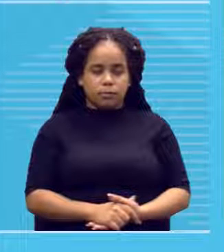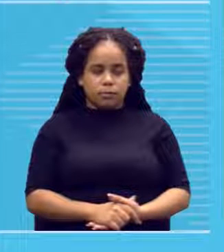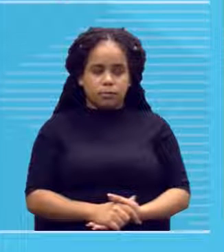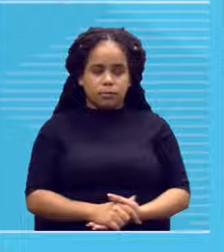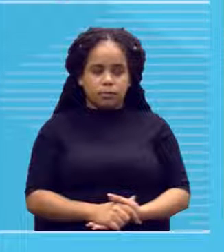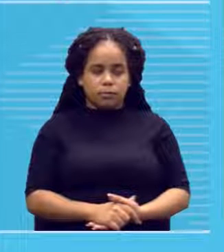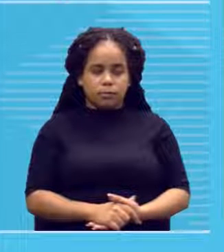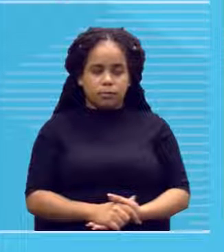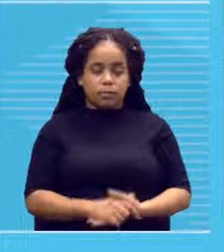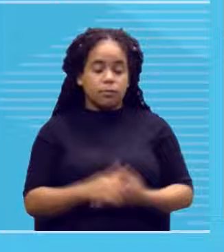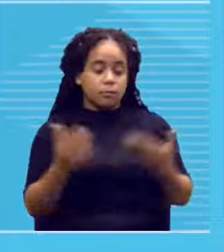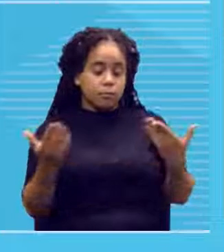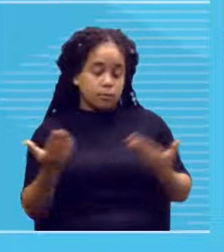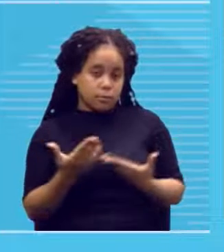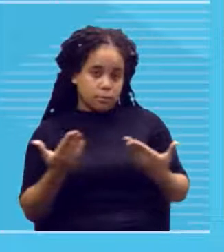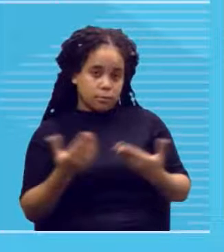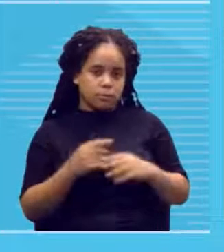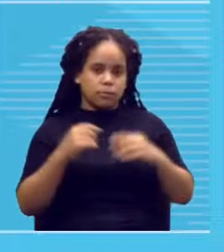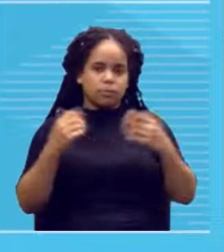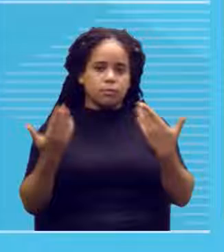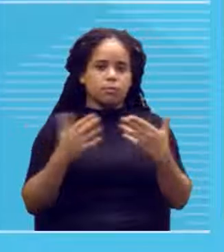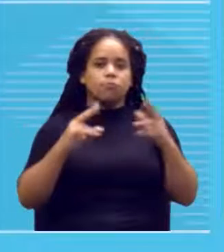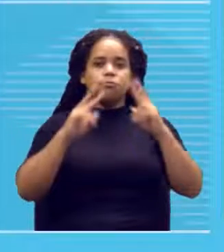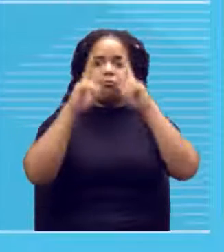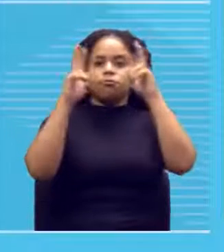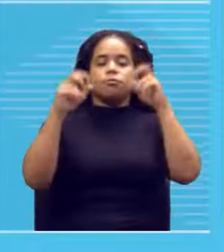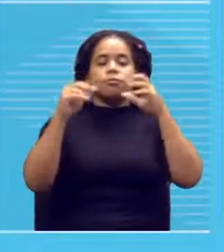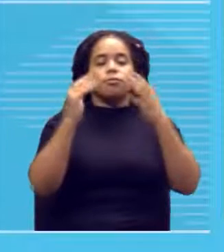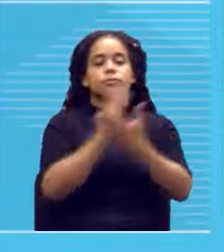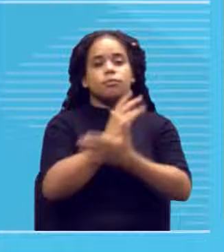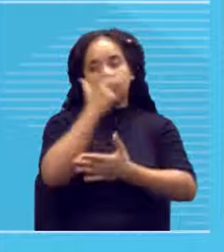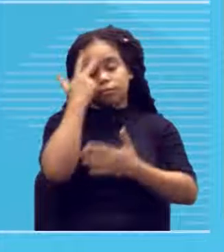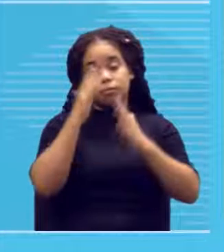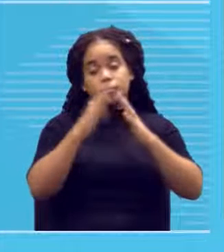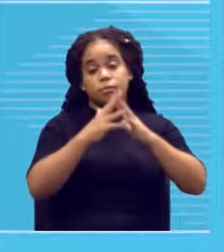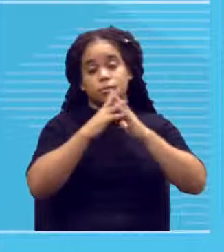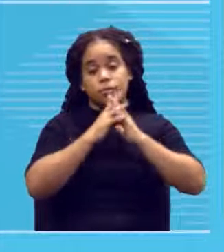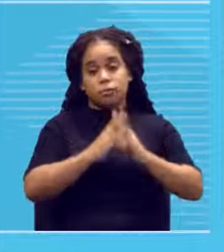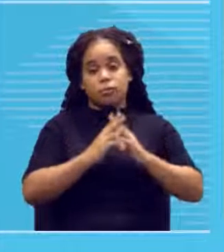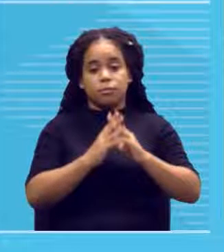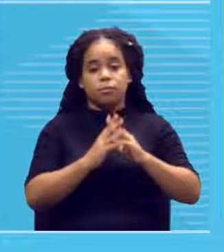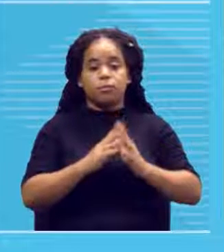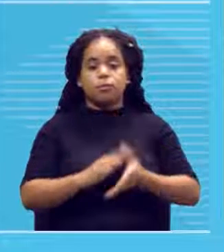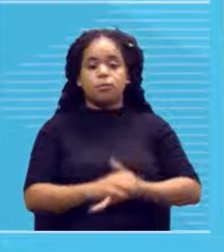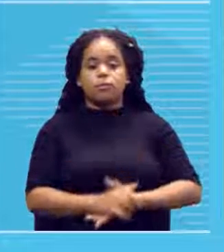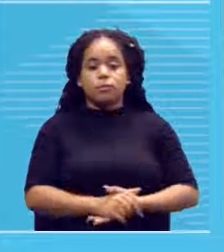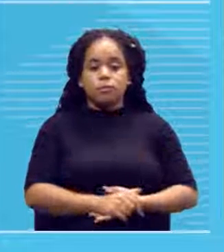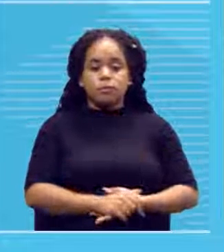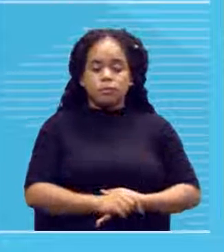pronto esse aqui buga a mente de João muita gente chama no bugamento